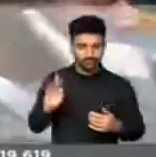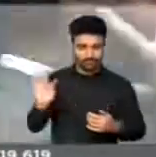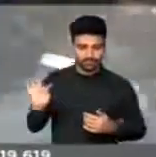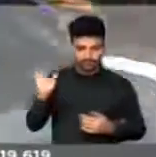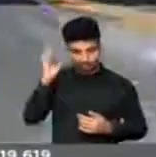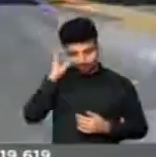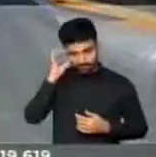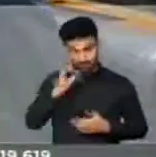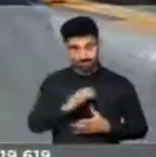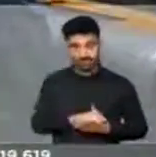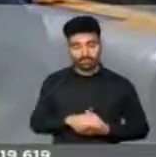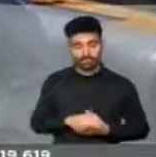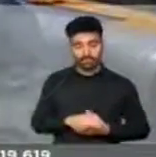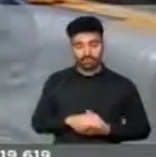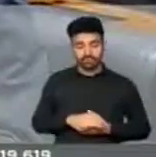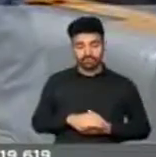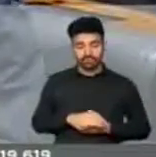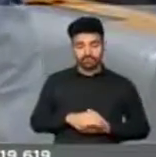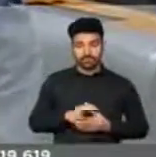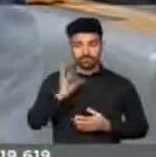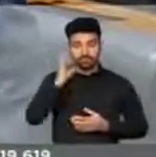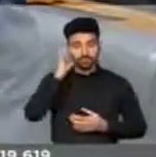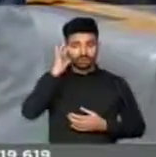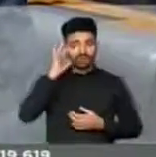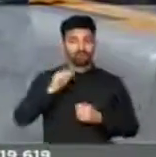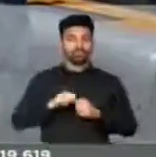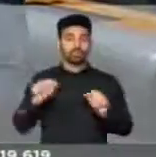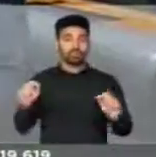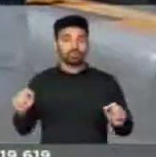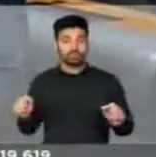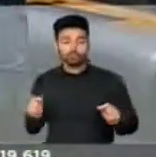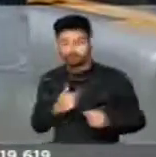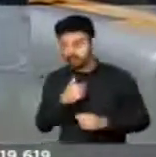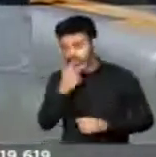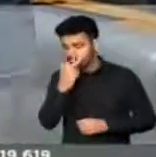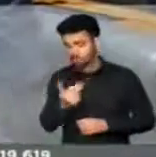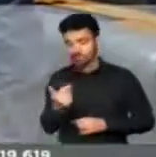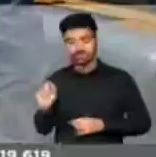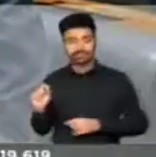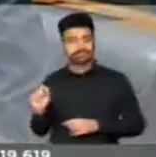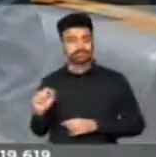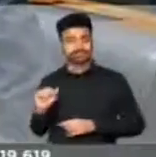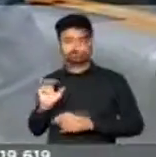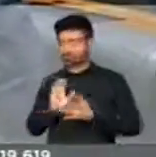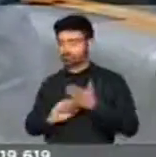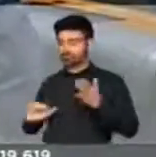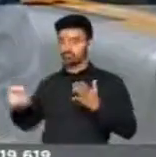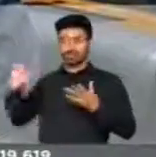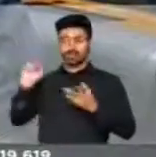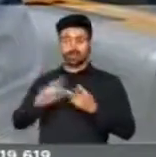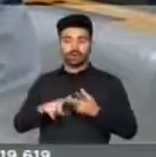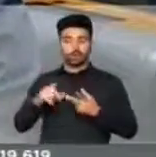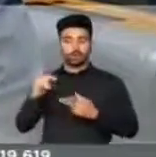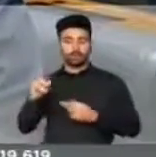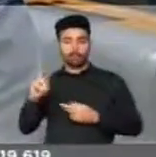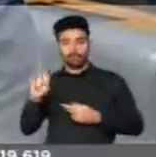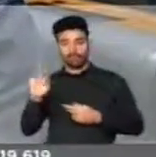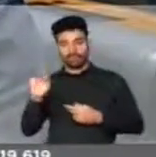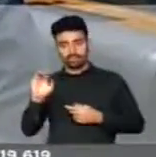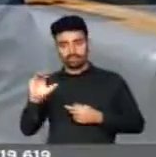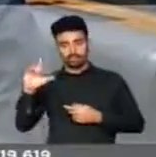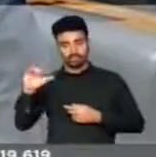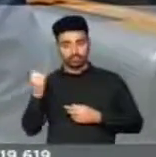presidente Dilma, vem diminuindo todas as verbas, tanto Pronatec, do